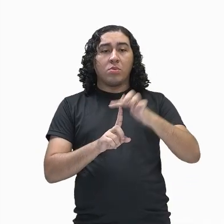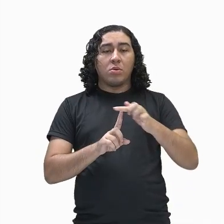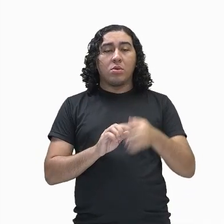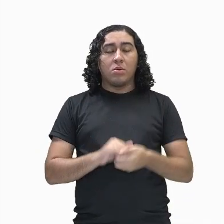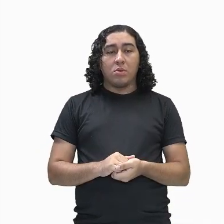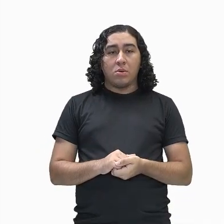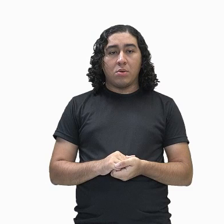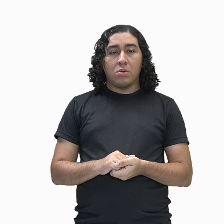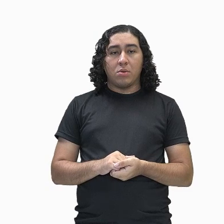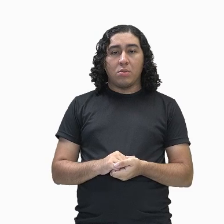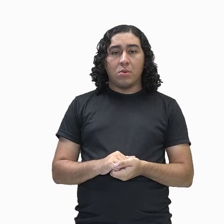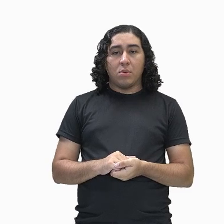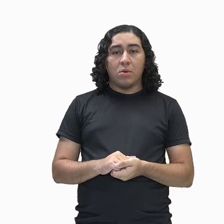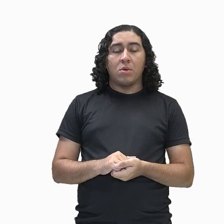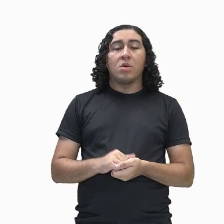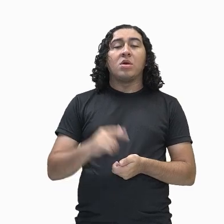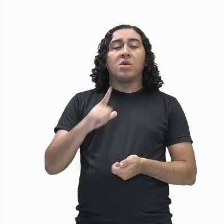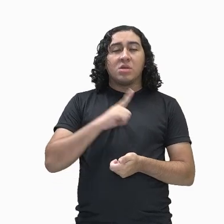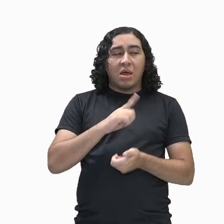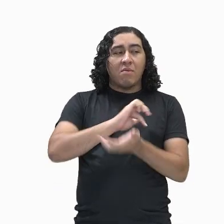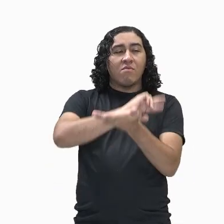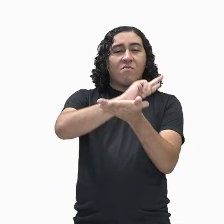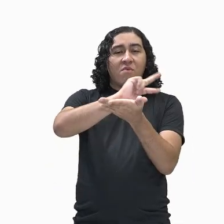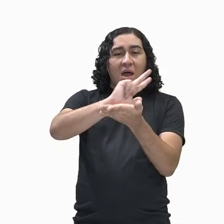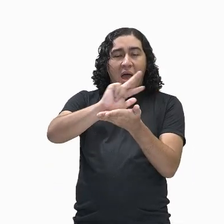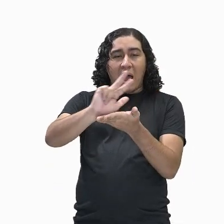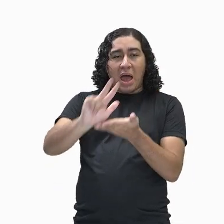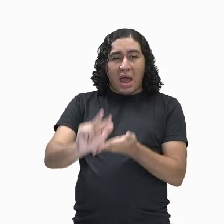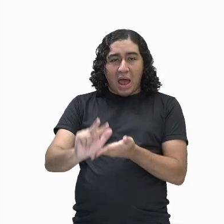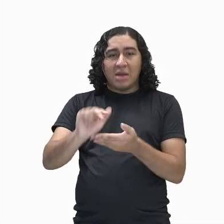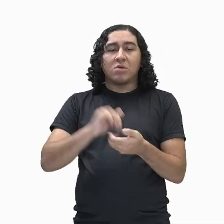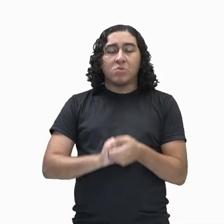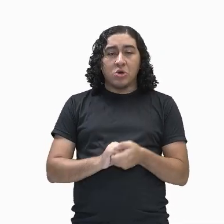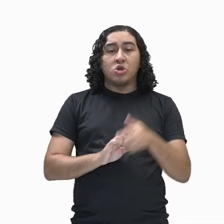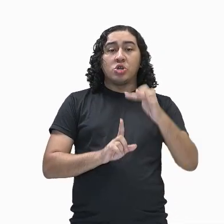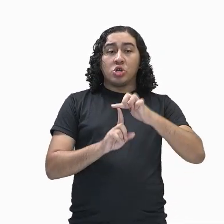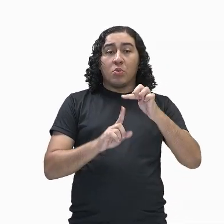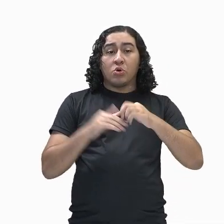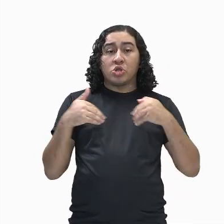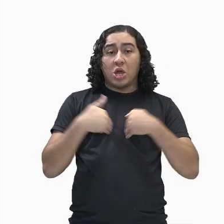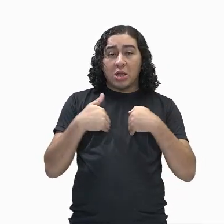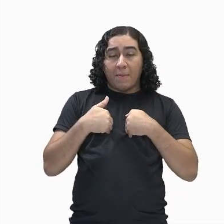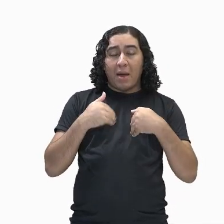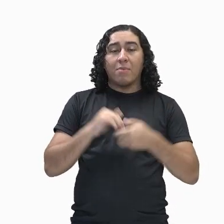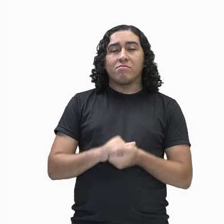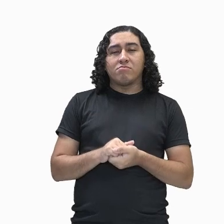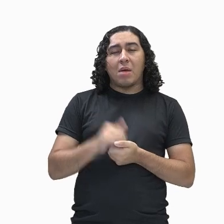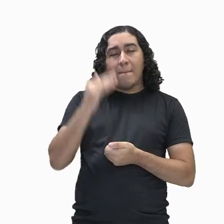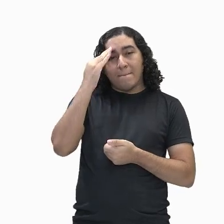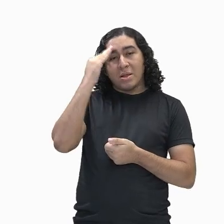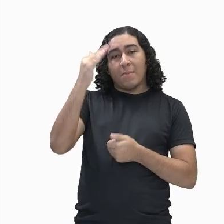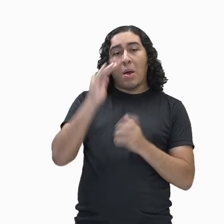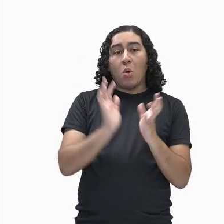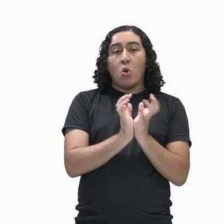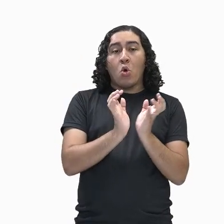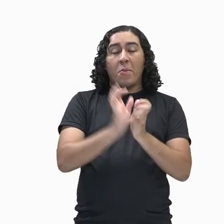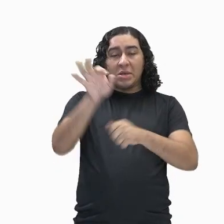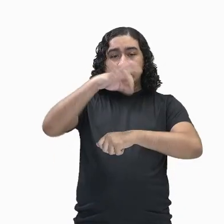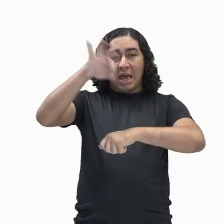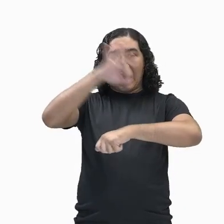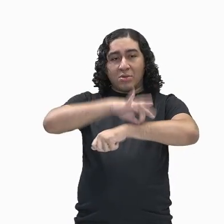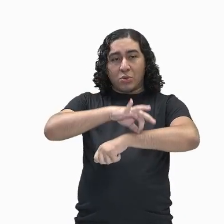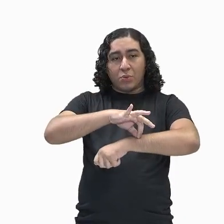Cerrado. Existe uma grande variedade de espécies animais, destacando-se o grupo de insetos.